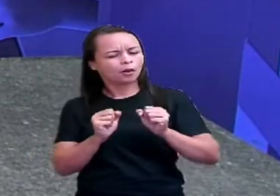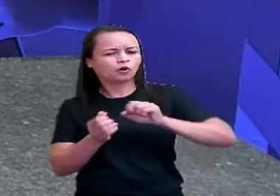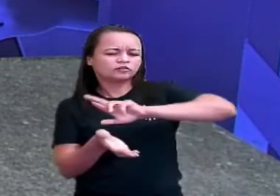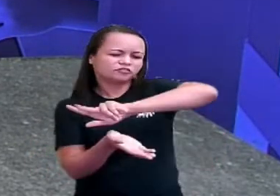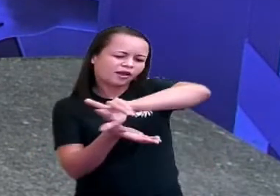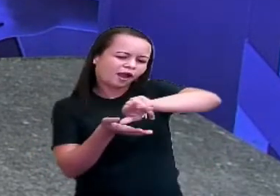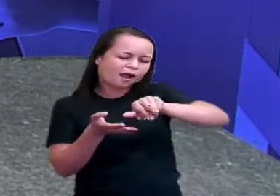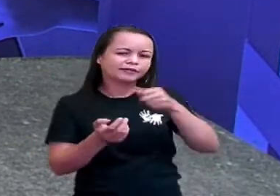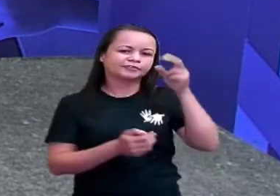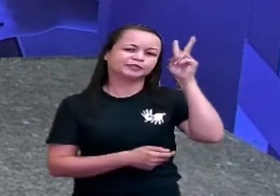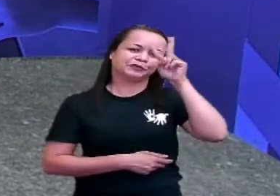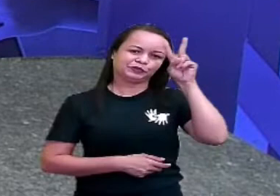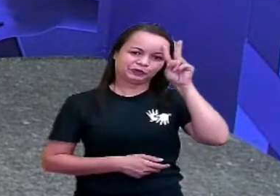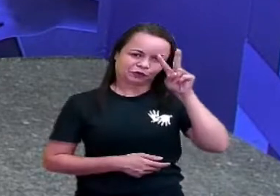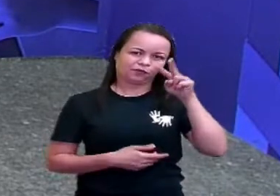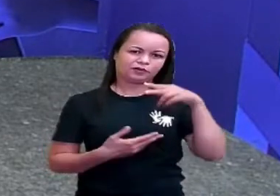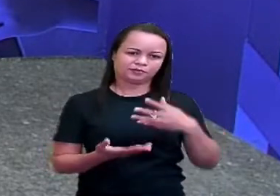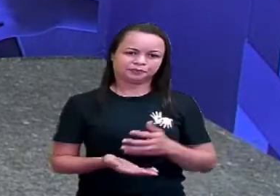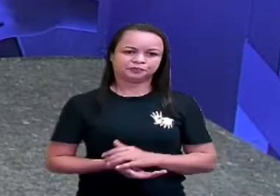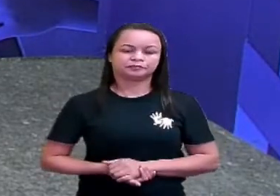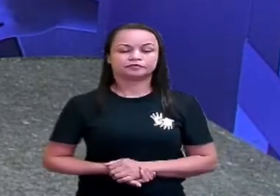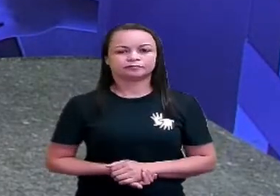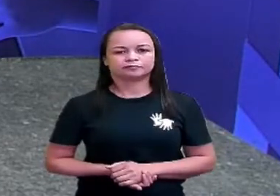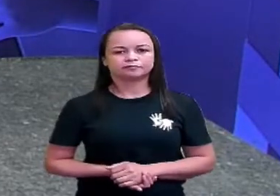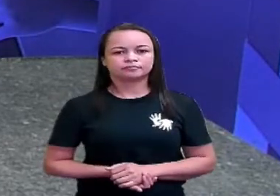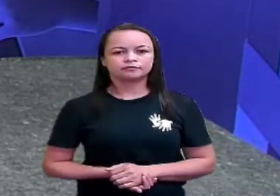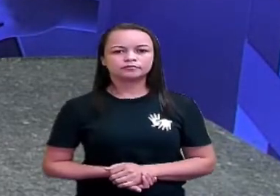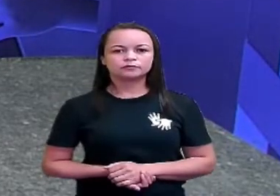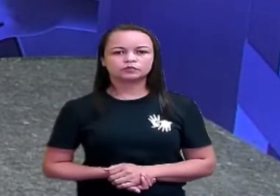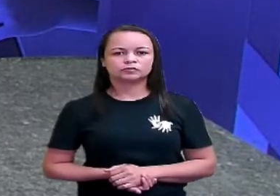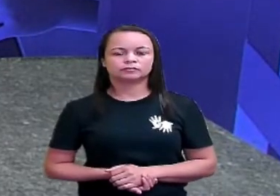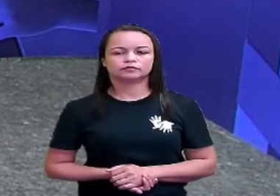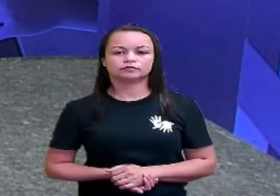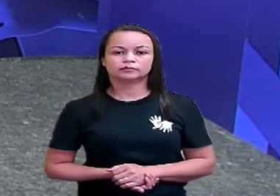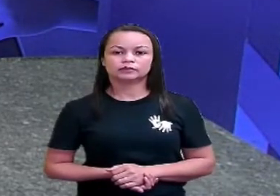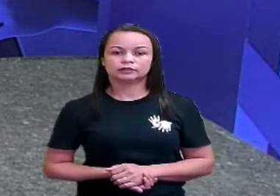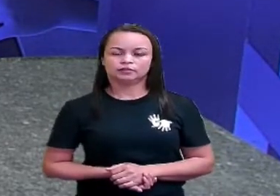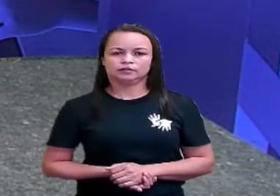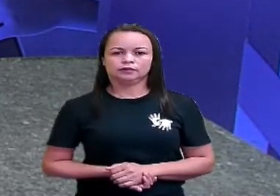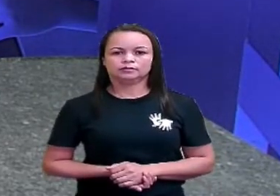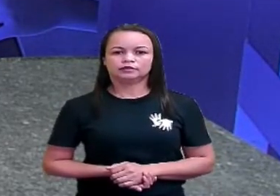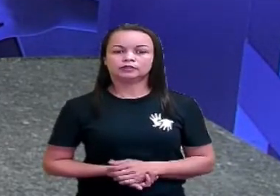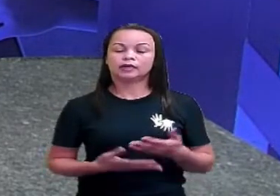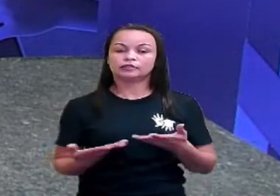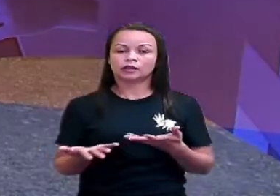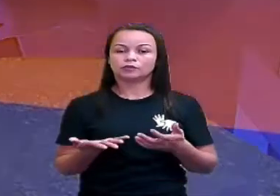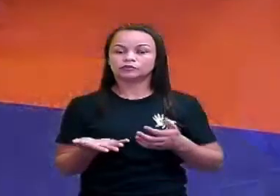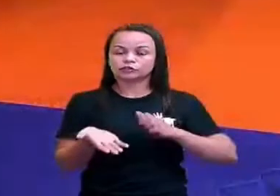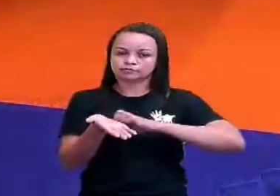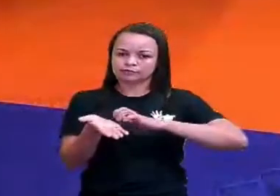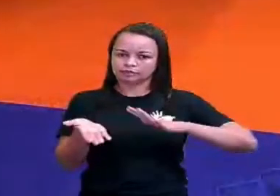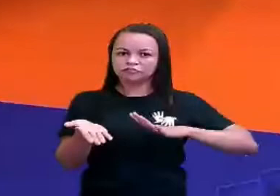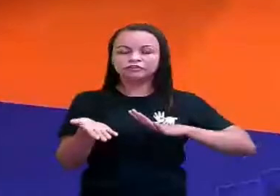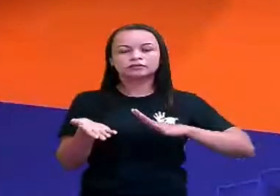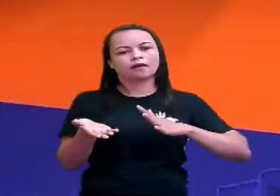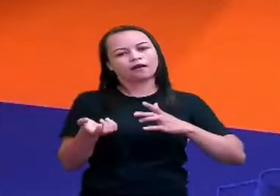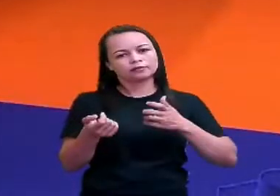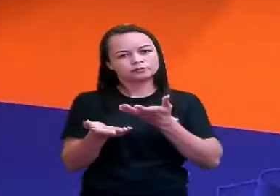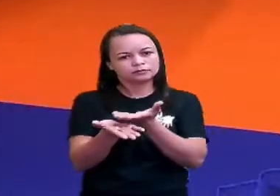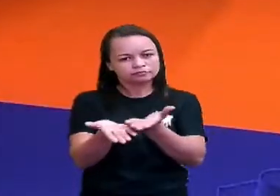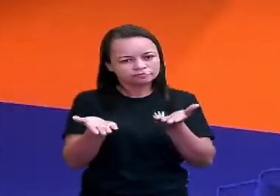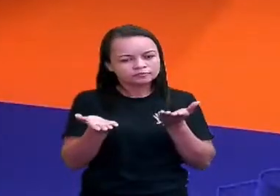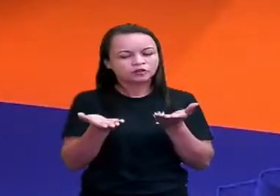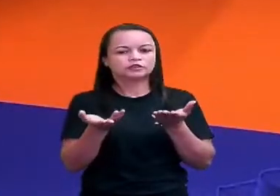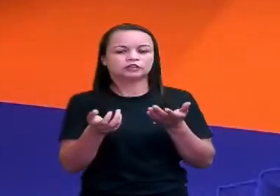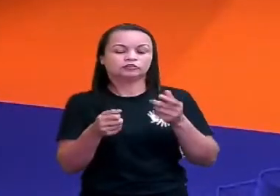qualquer outra história. Pois é, e a atividade? Sugestão de atividade para vocês